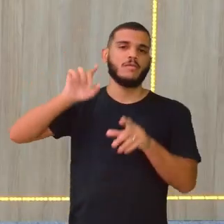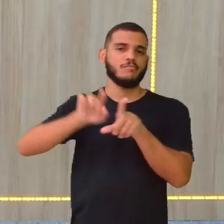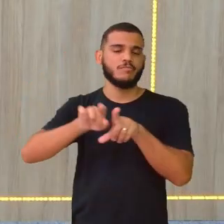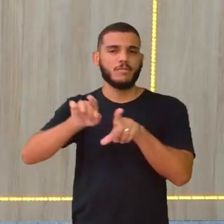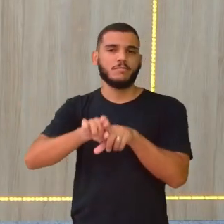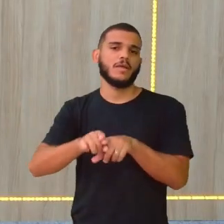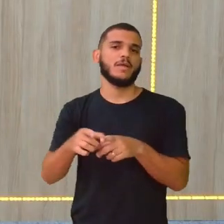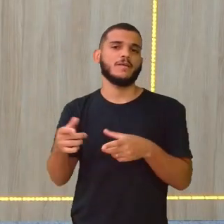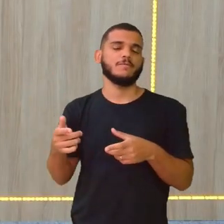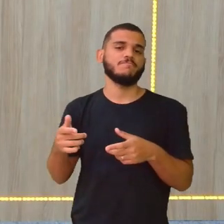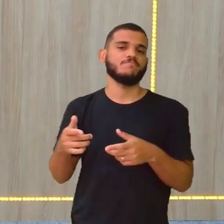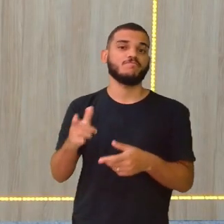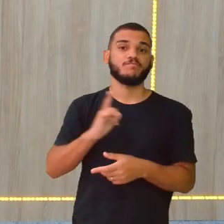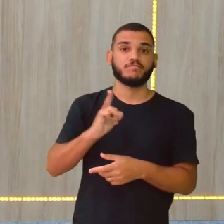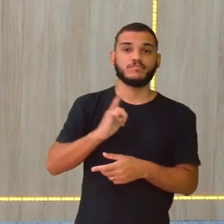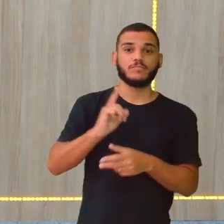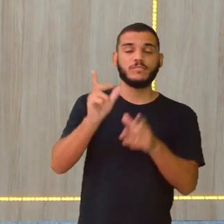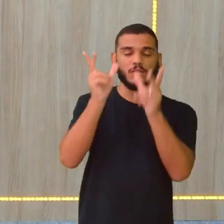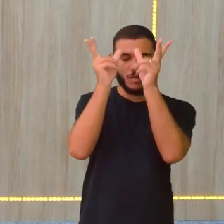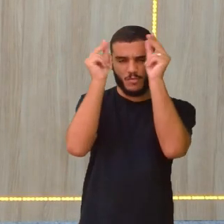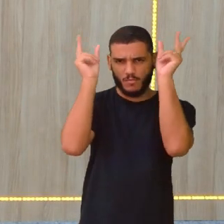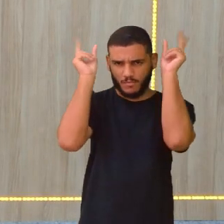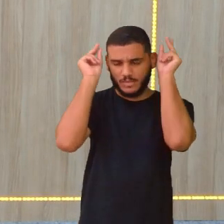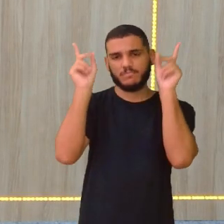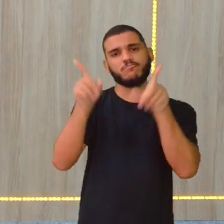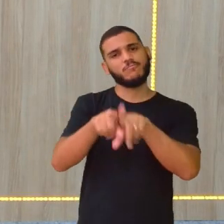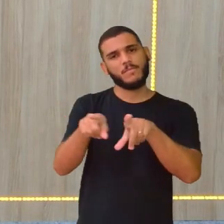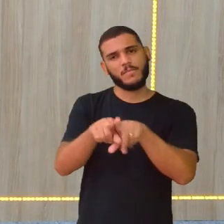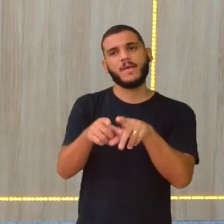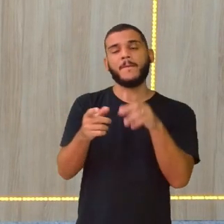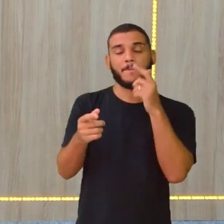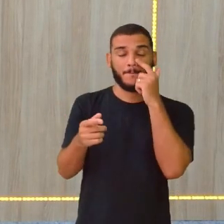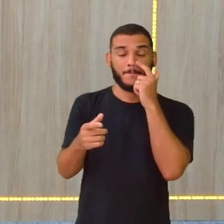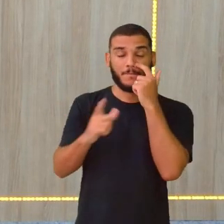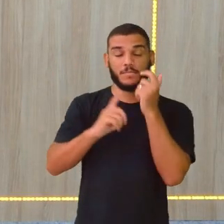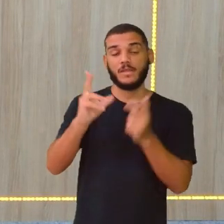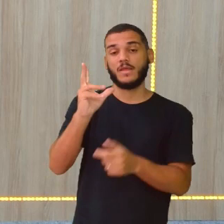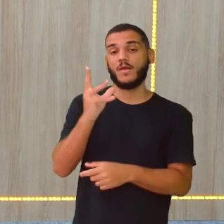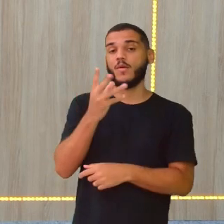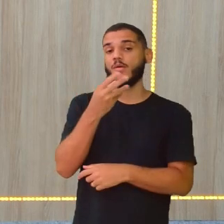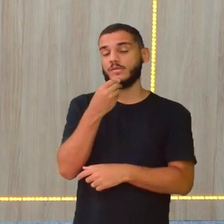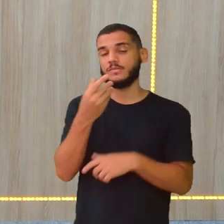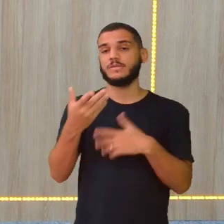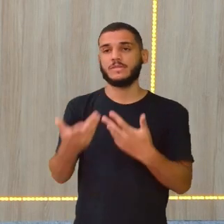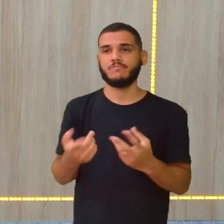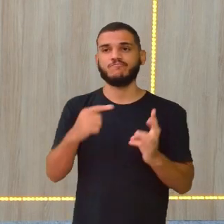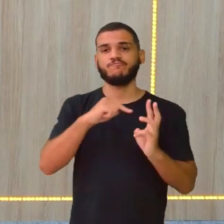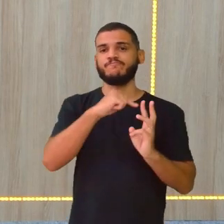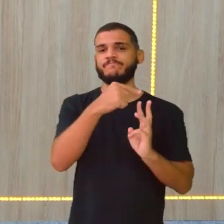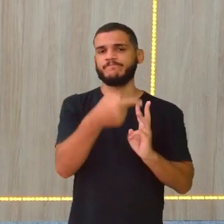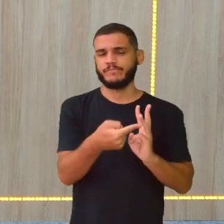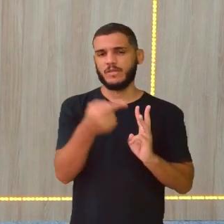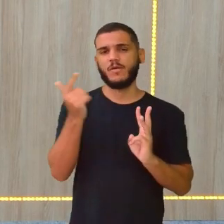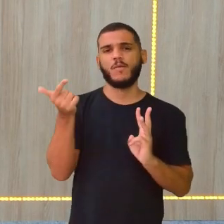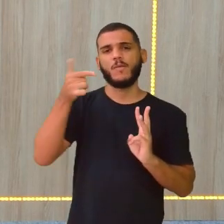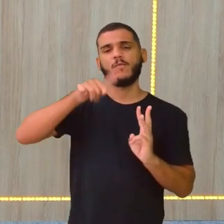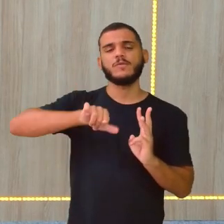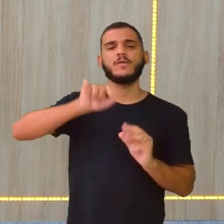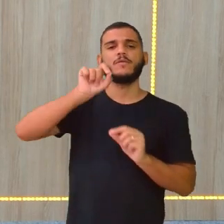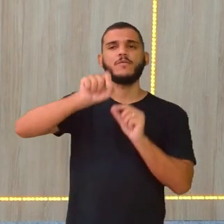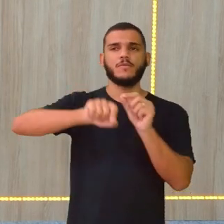tinham esse conhecimento, não é? Então, os magos